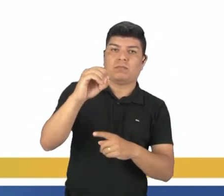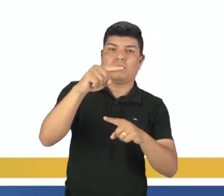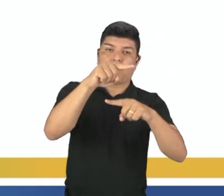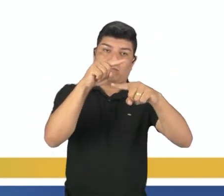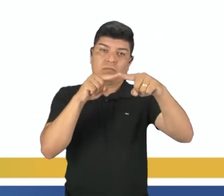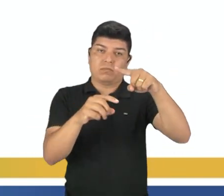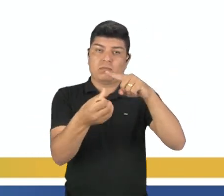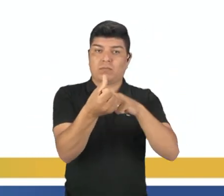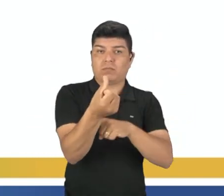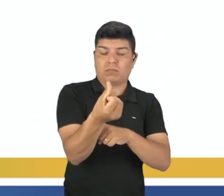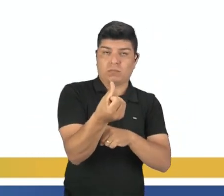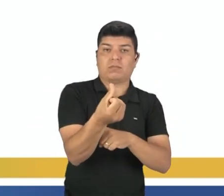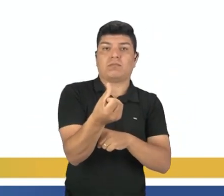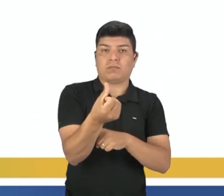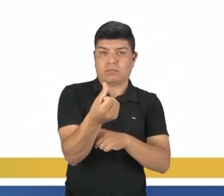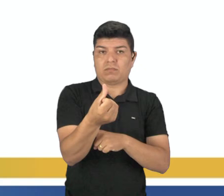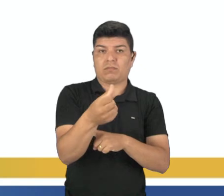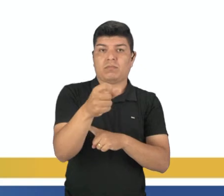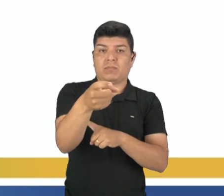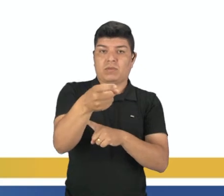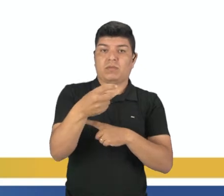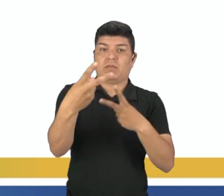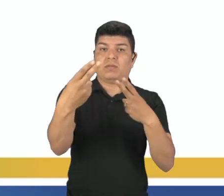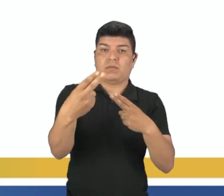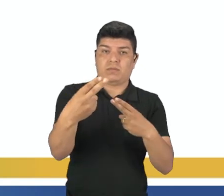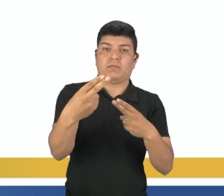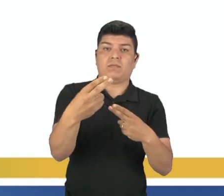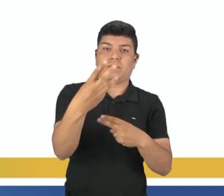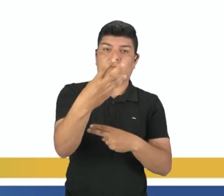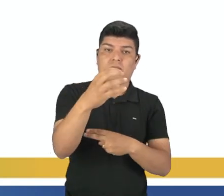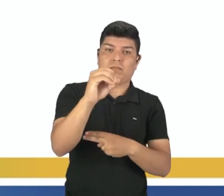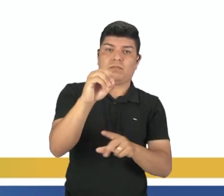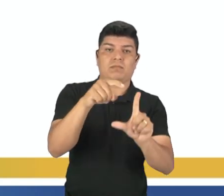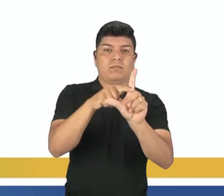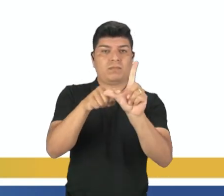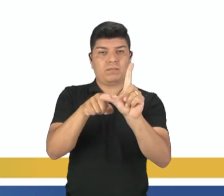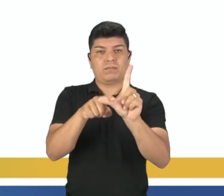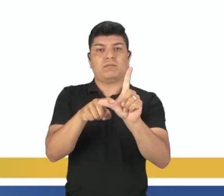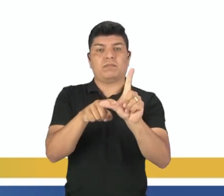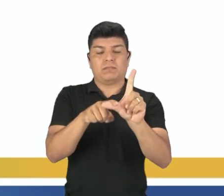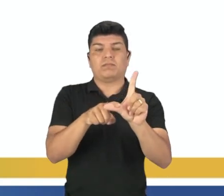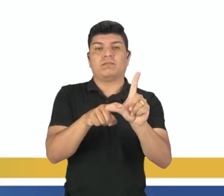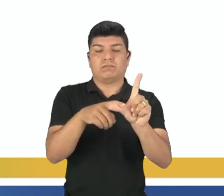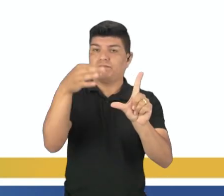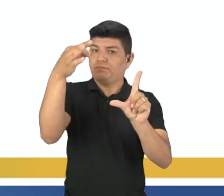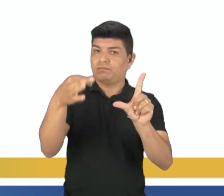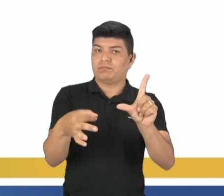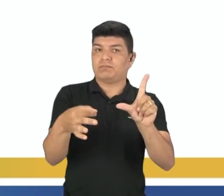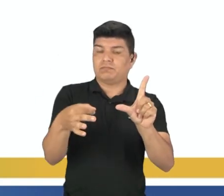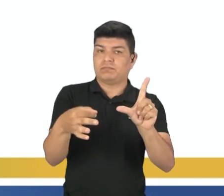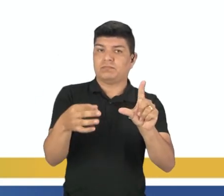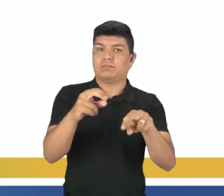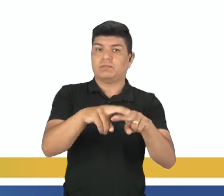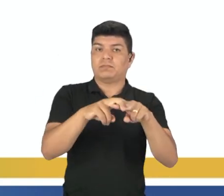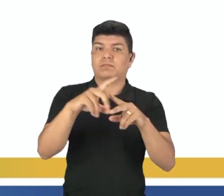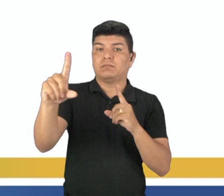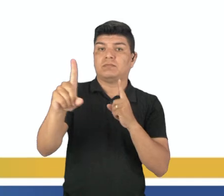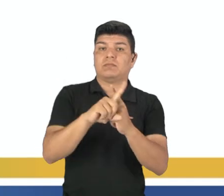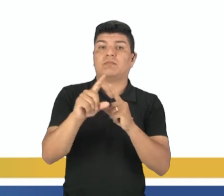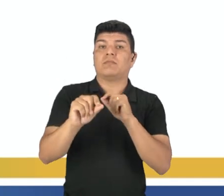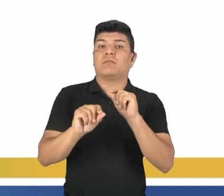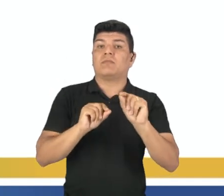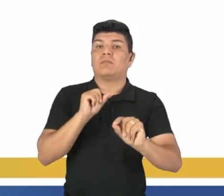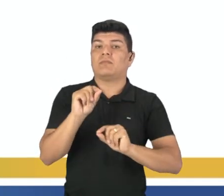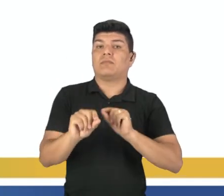6. Então, quer dizer que nós temos x igual a 30 graus. Exatamente. Então, encontramos